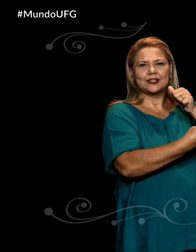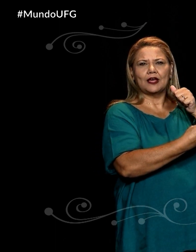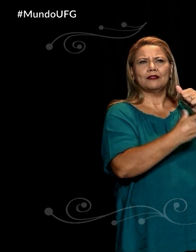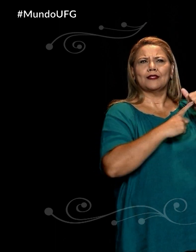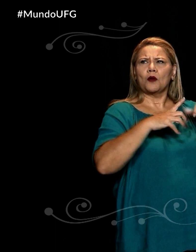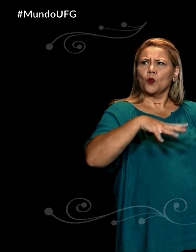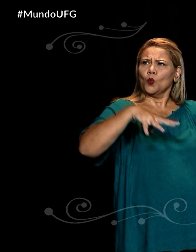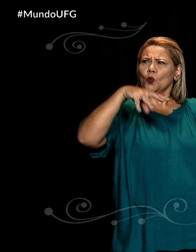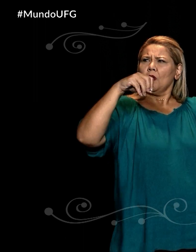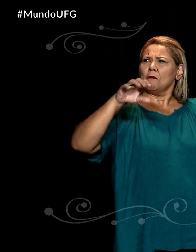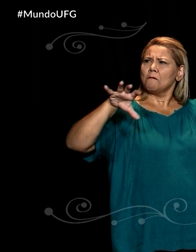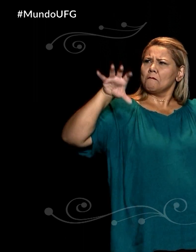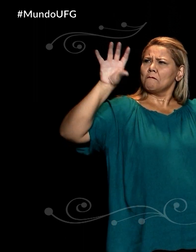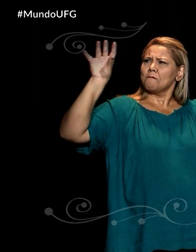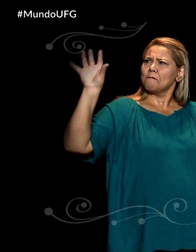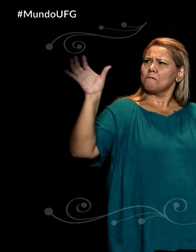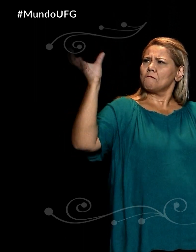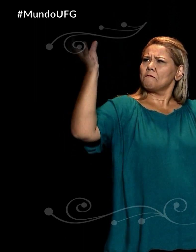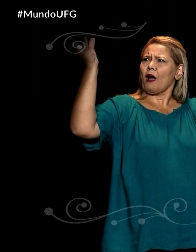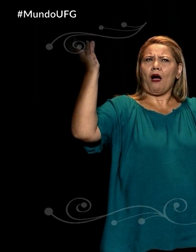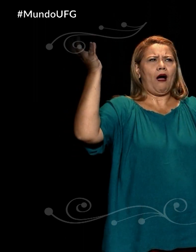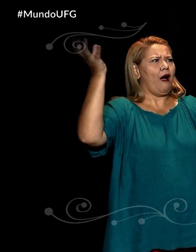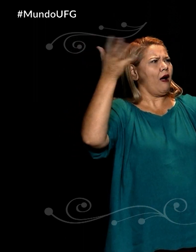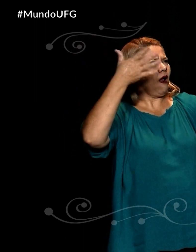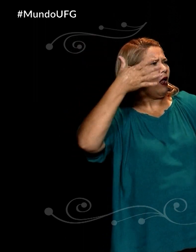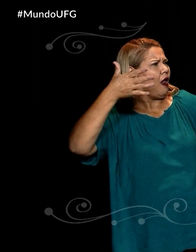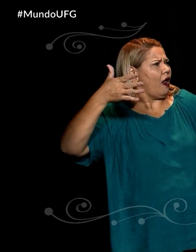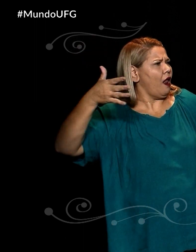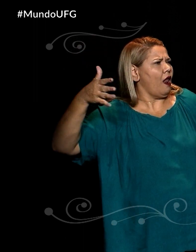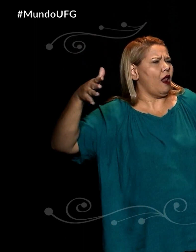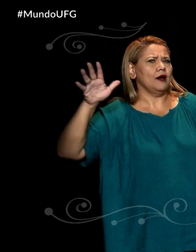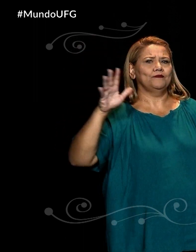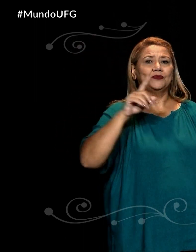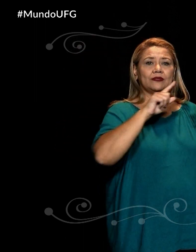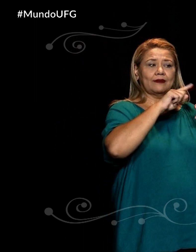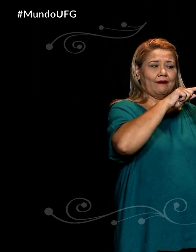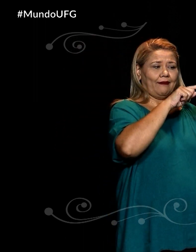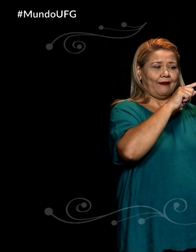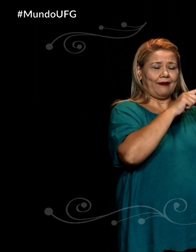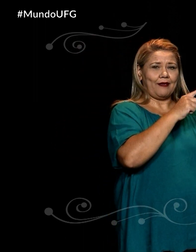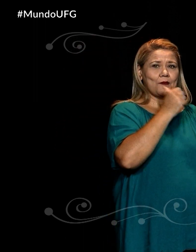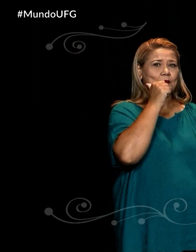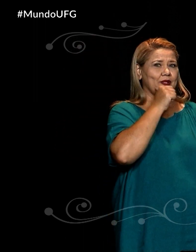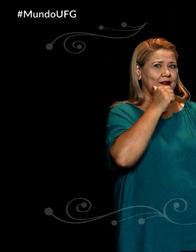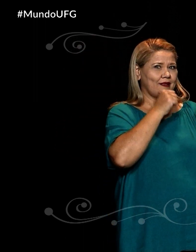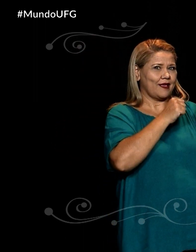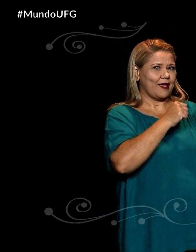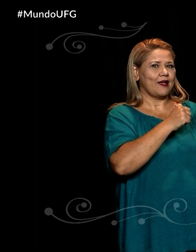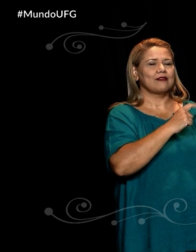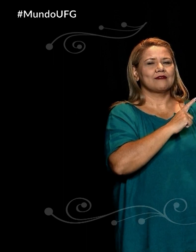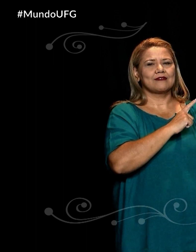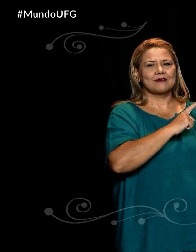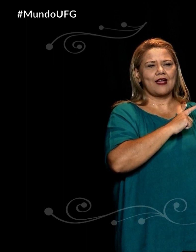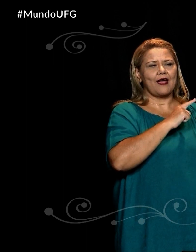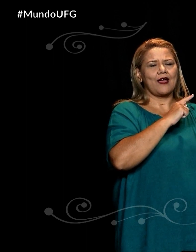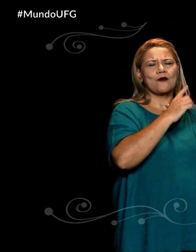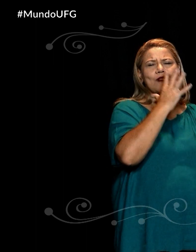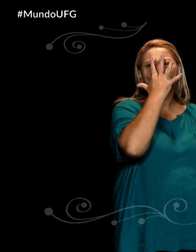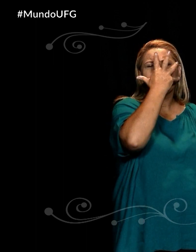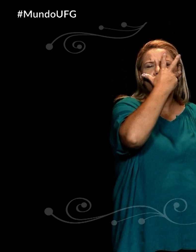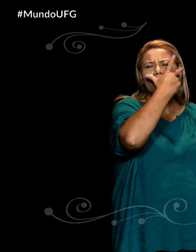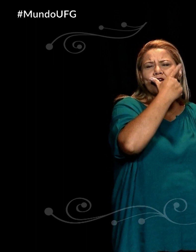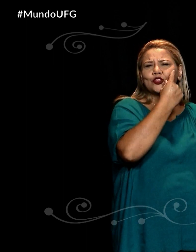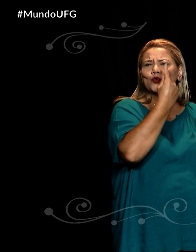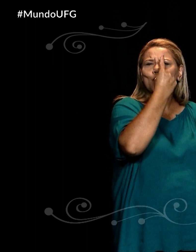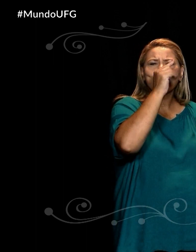Conto, ele tem do lado direito da tela, a Mariá ocupa o